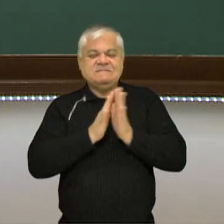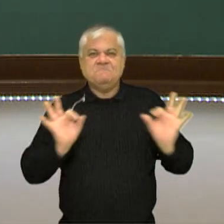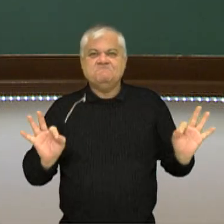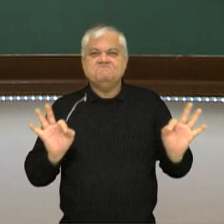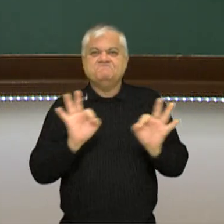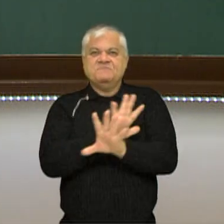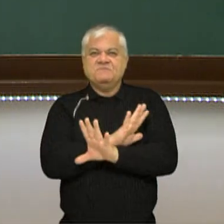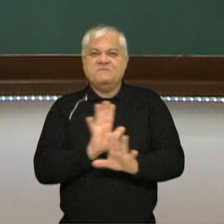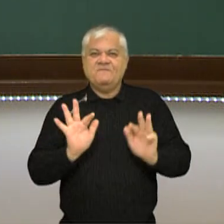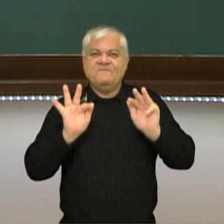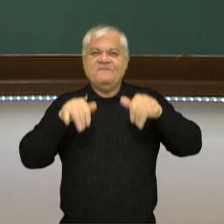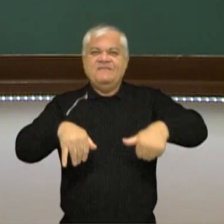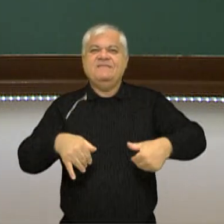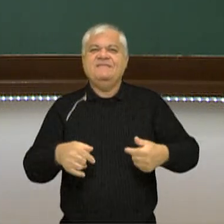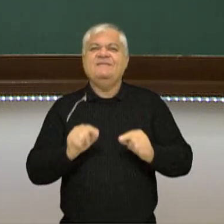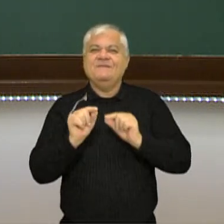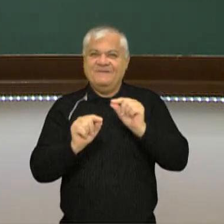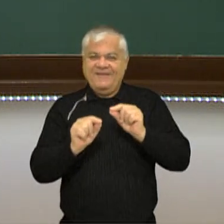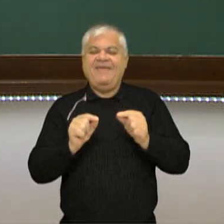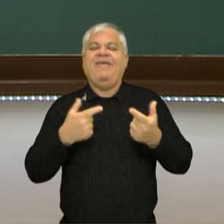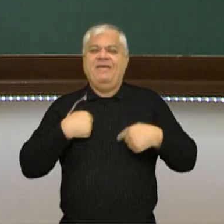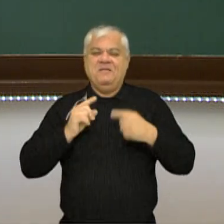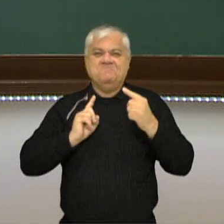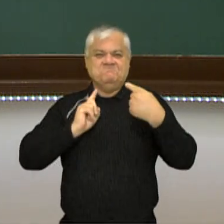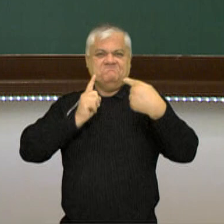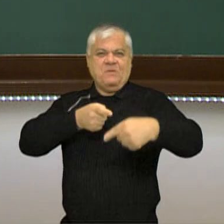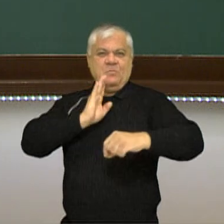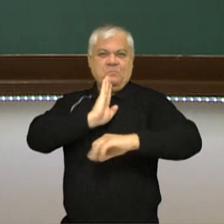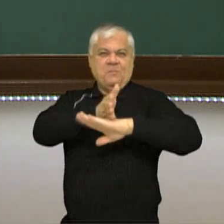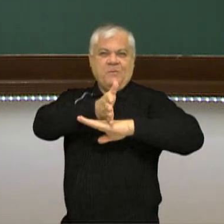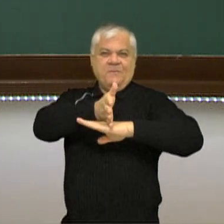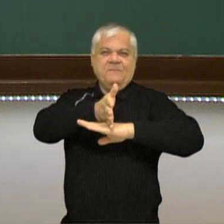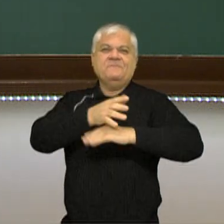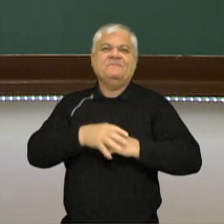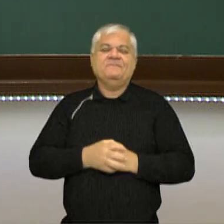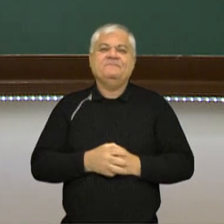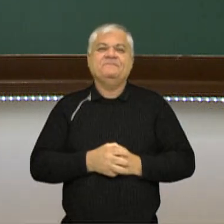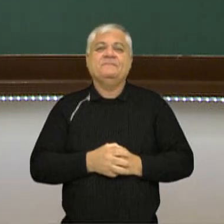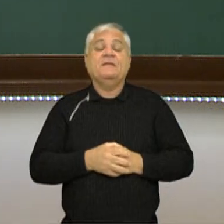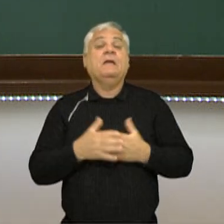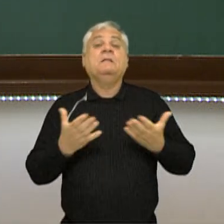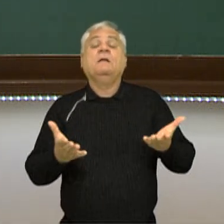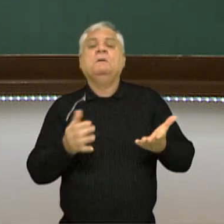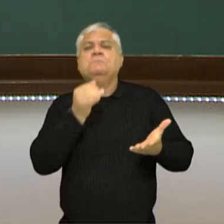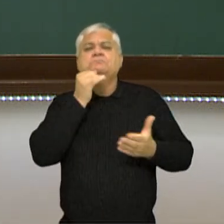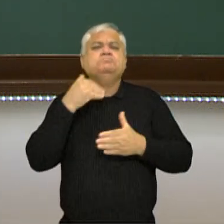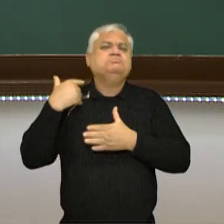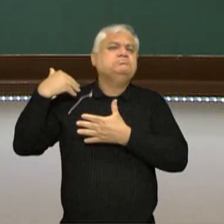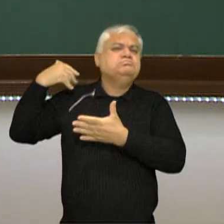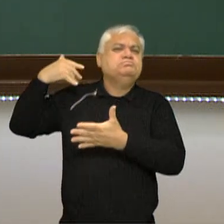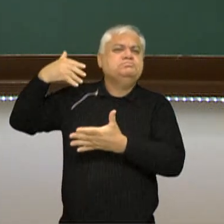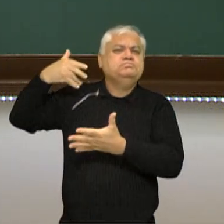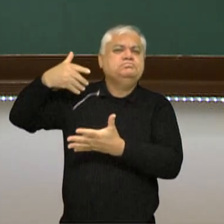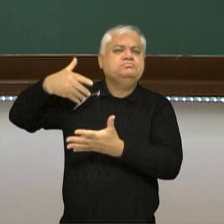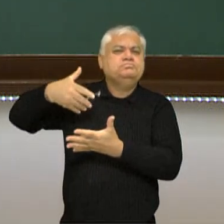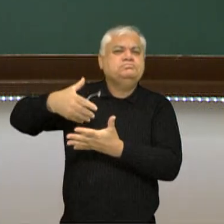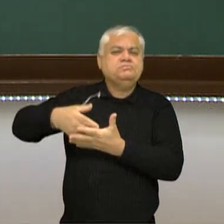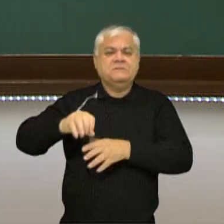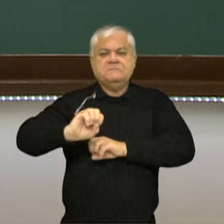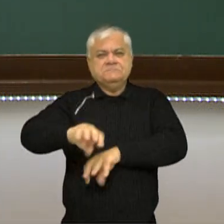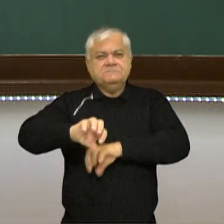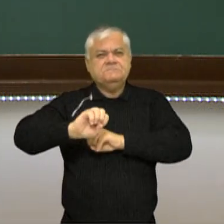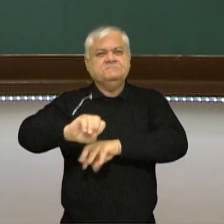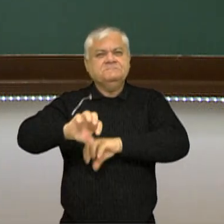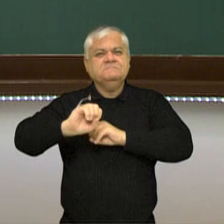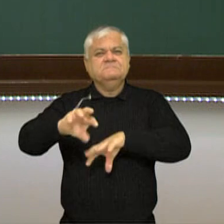de finalizar a partida aplicando o xeque-mate. E ao longo dos anos aí ensinando xadrez